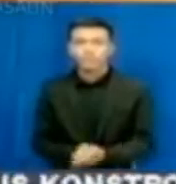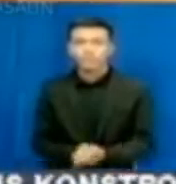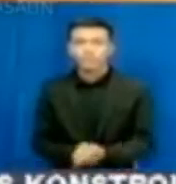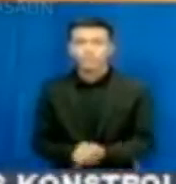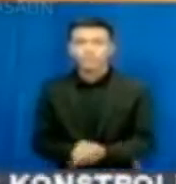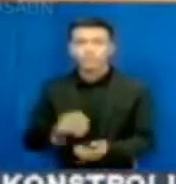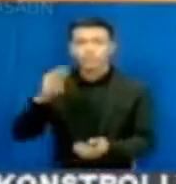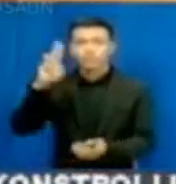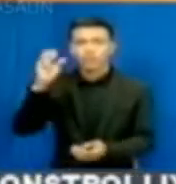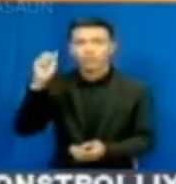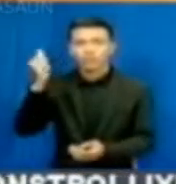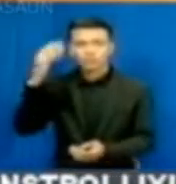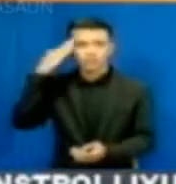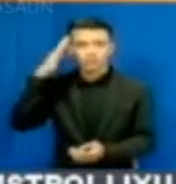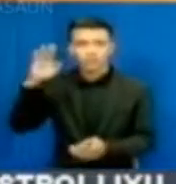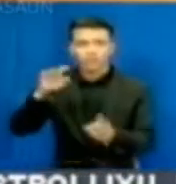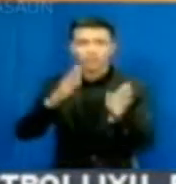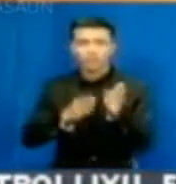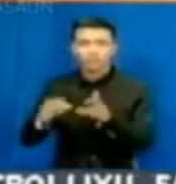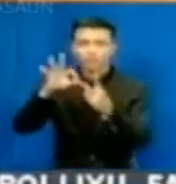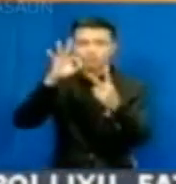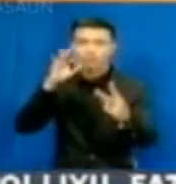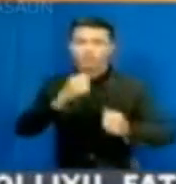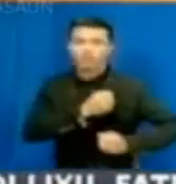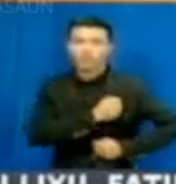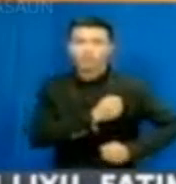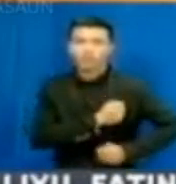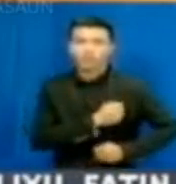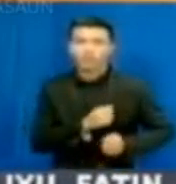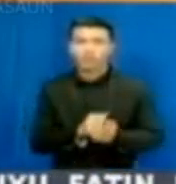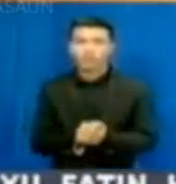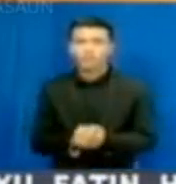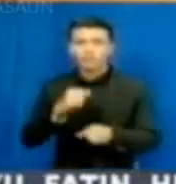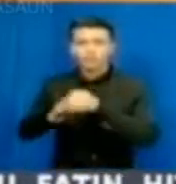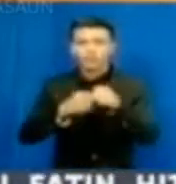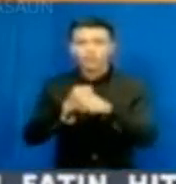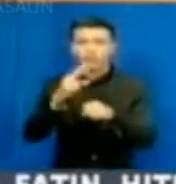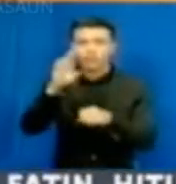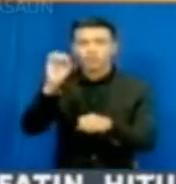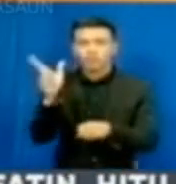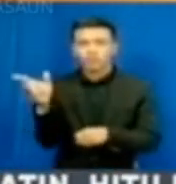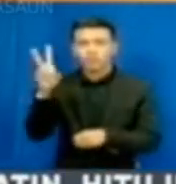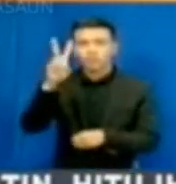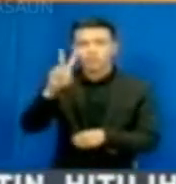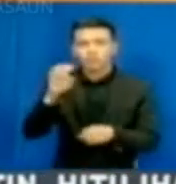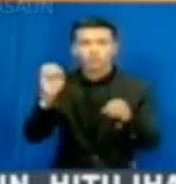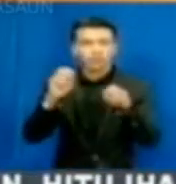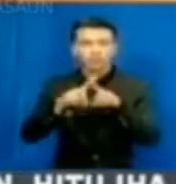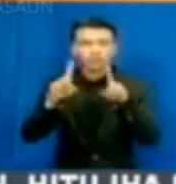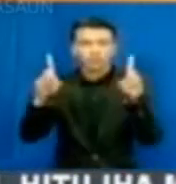Maluxira Musa desconfia procesul recrutamento falentil Forță Defensă Timor-Leste batin în rihun rua ronulul res în rua la